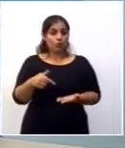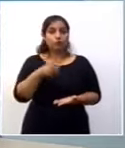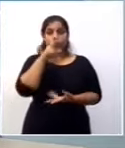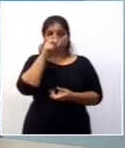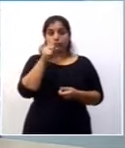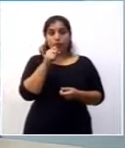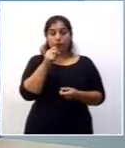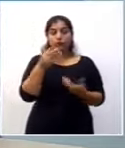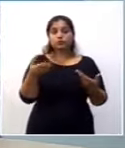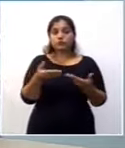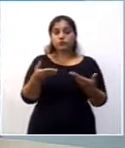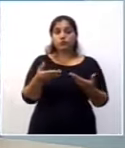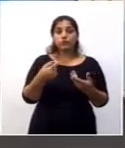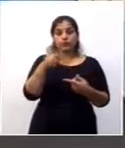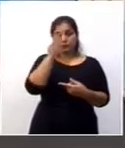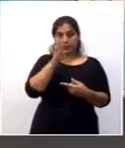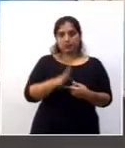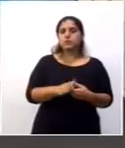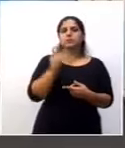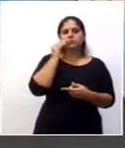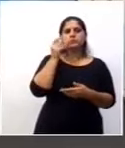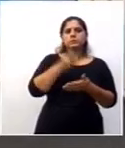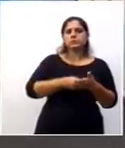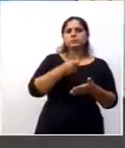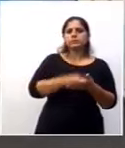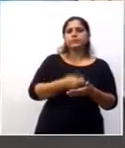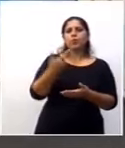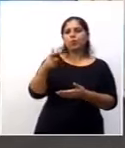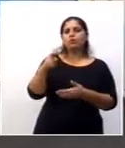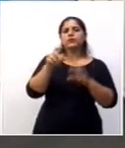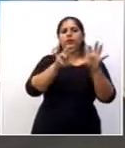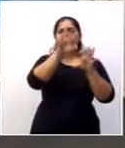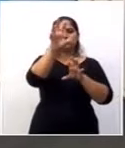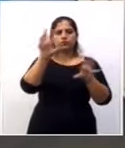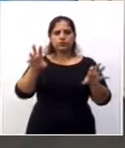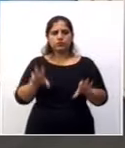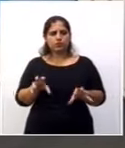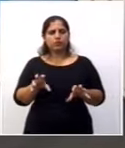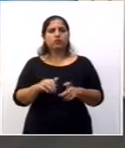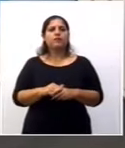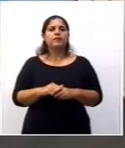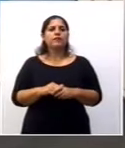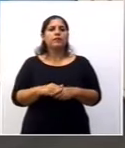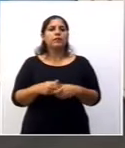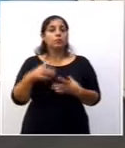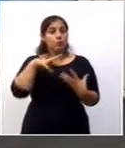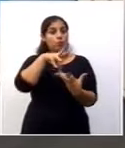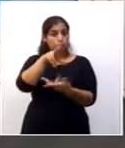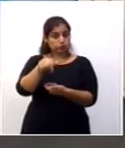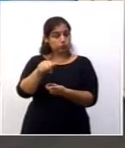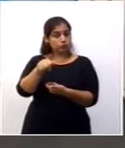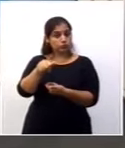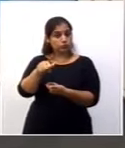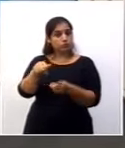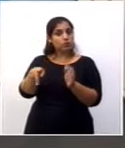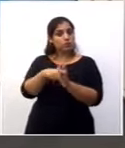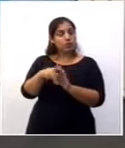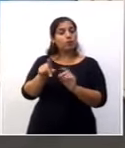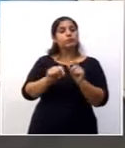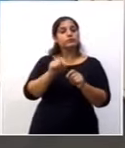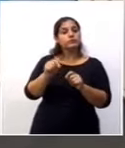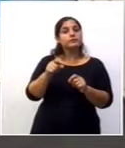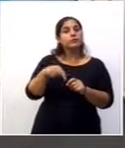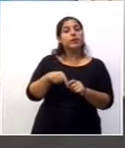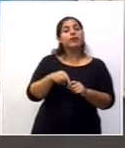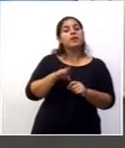fortemente combatida, né, professor, aqui no Brasil e em outras regiões do mundo, né, a biopirataria. Sem contar